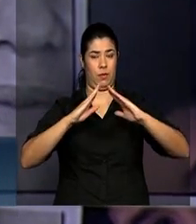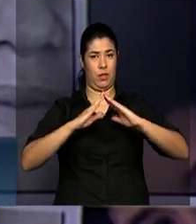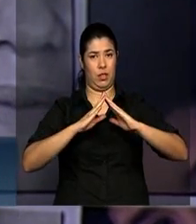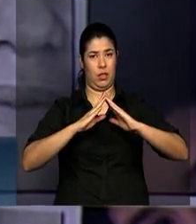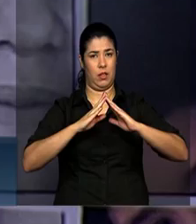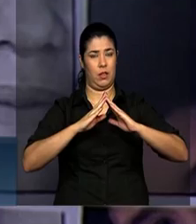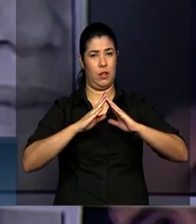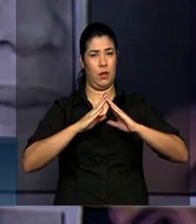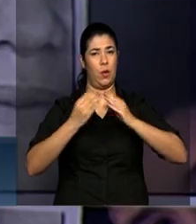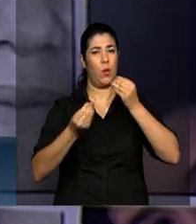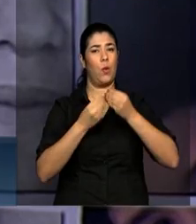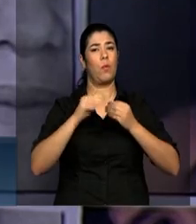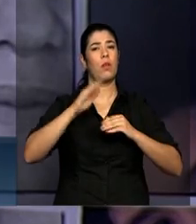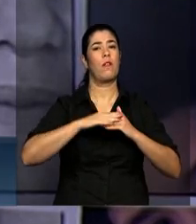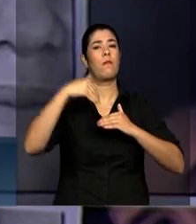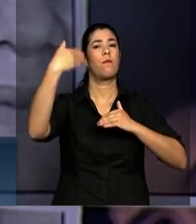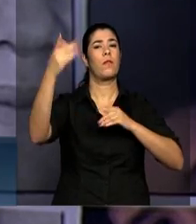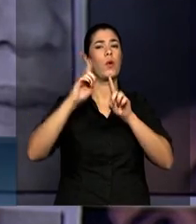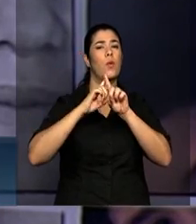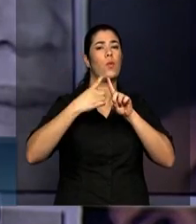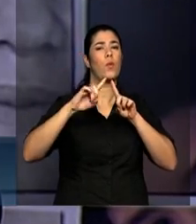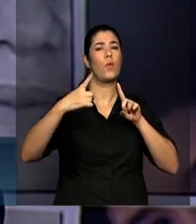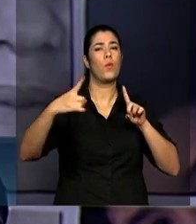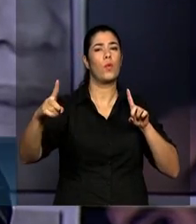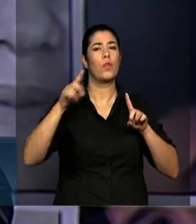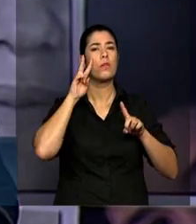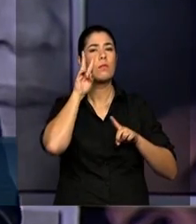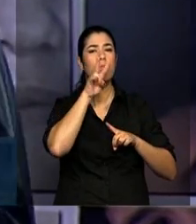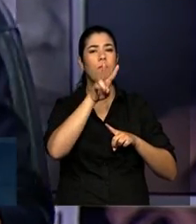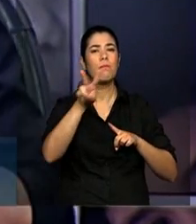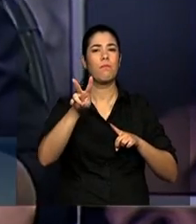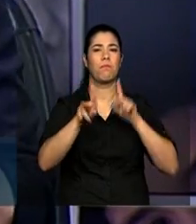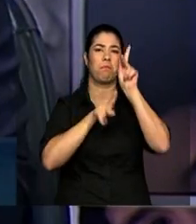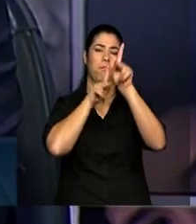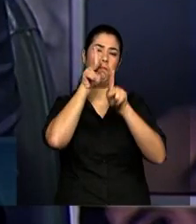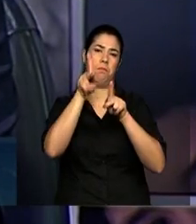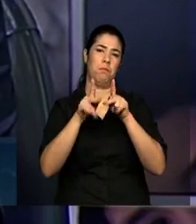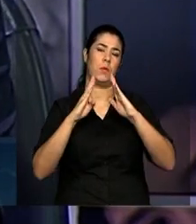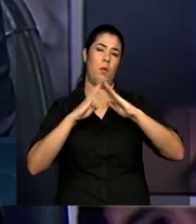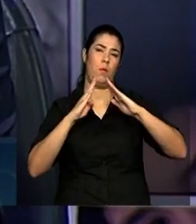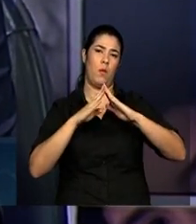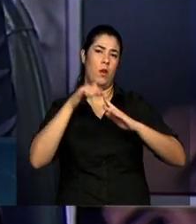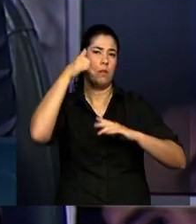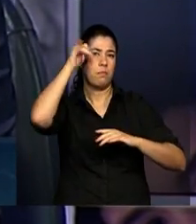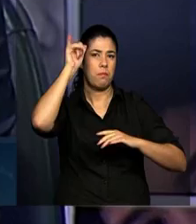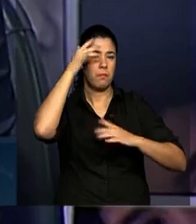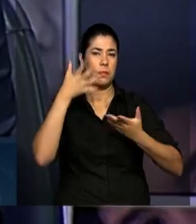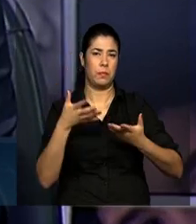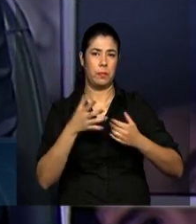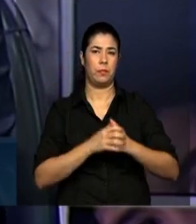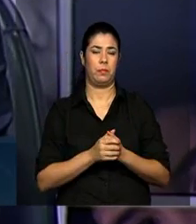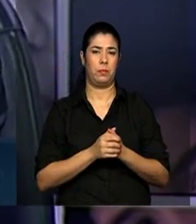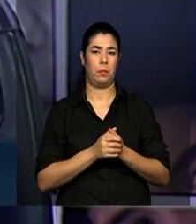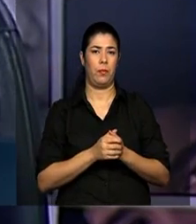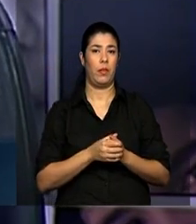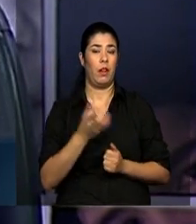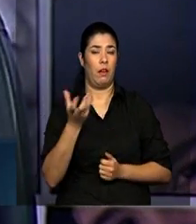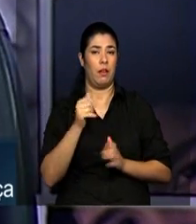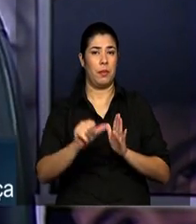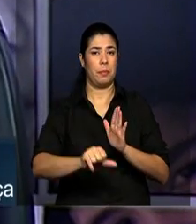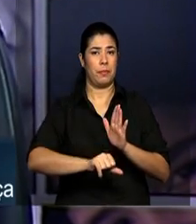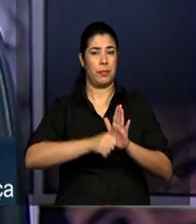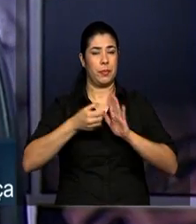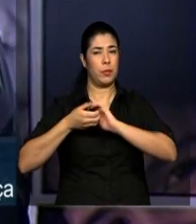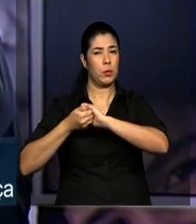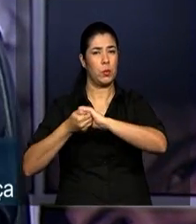no campo onde ela está, longe das vistas de todos. Eu gostaria de cumprimentar a